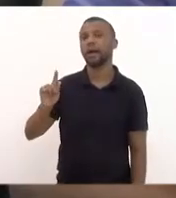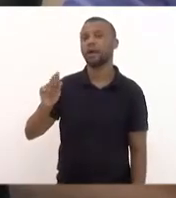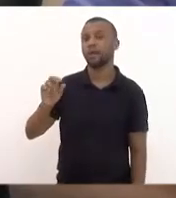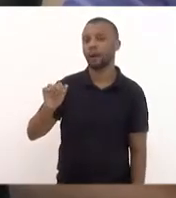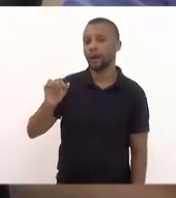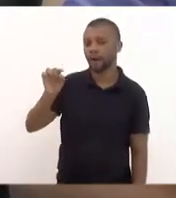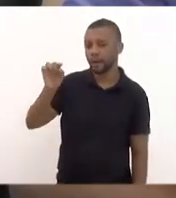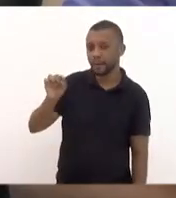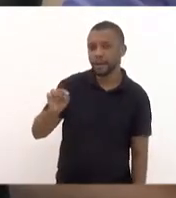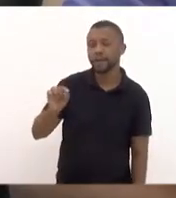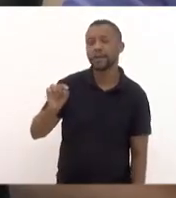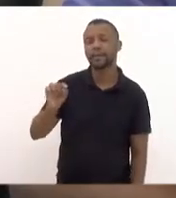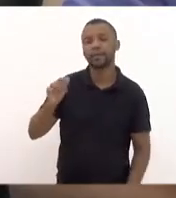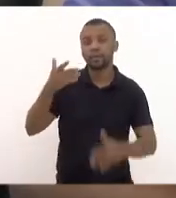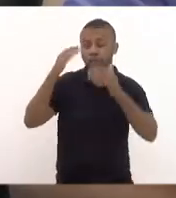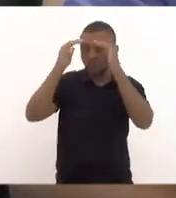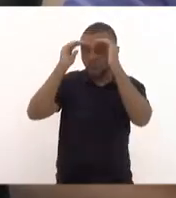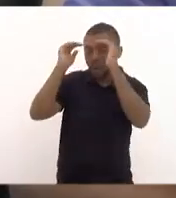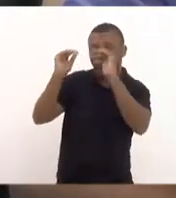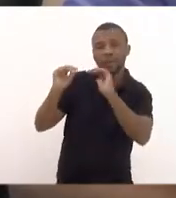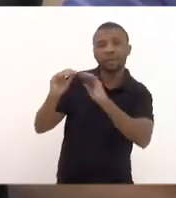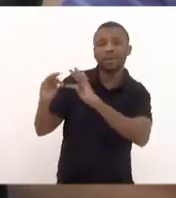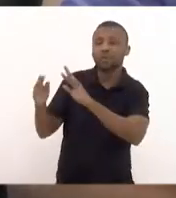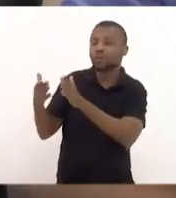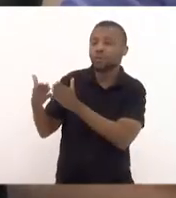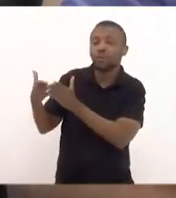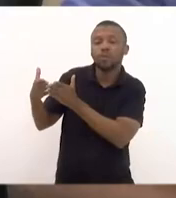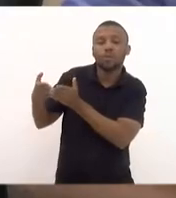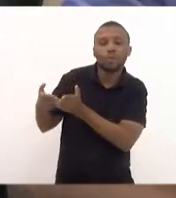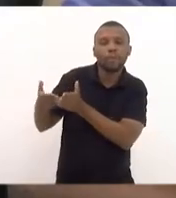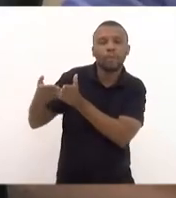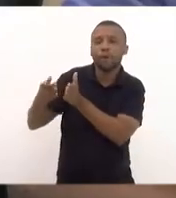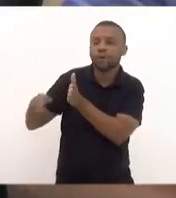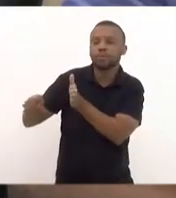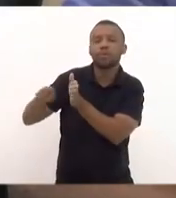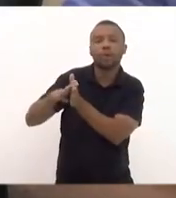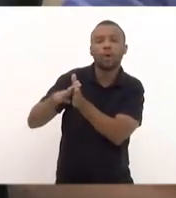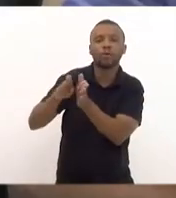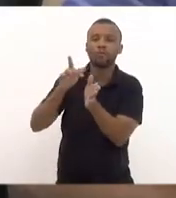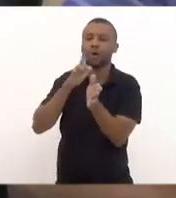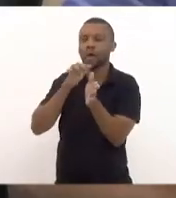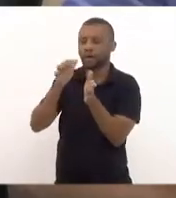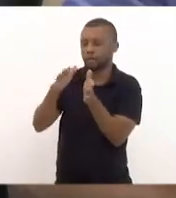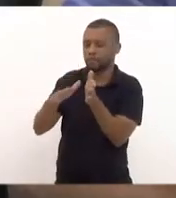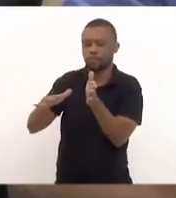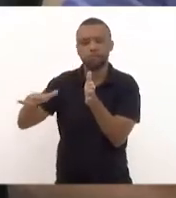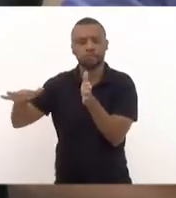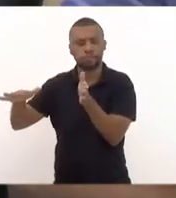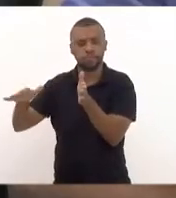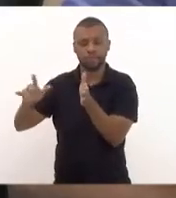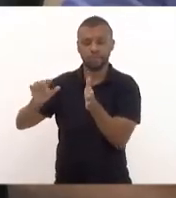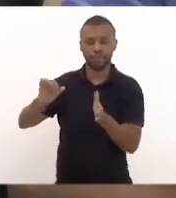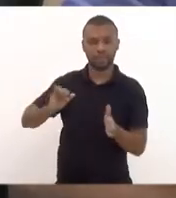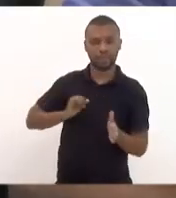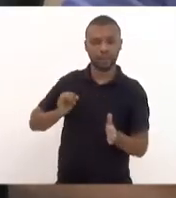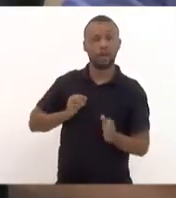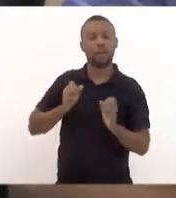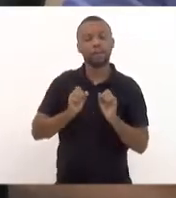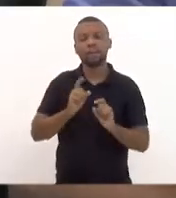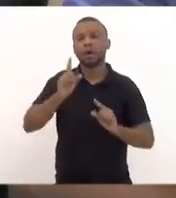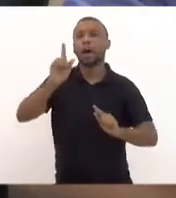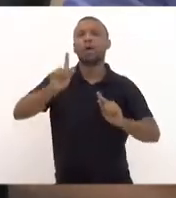aos terminais do Porto do Rio, mas muitas vezes, viu, Eliomar, eles bocotavam de Itaguaí. Que podia ser uma concorrência, então a gente precisa ter um